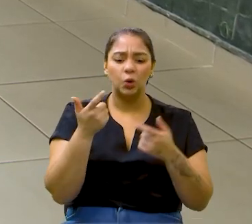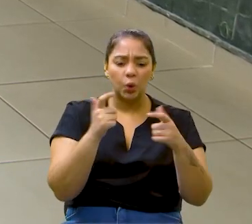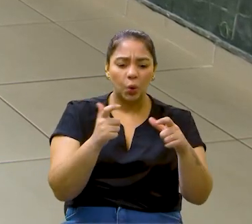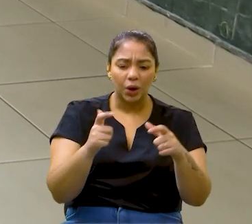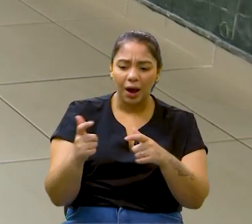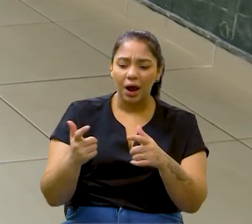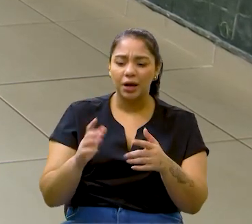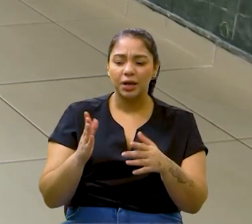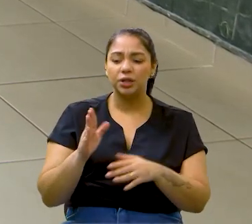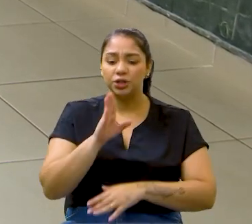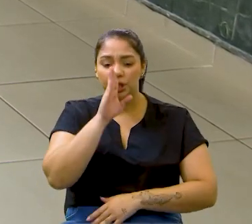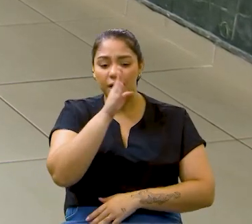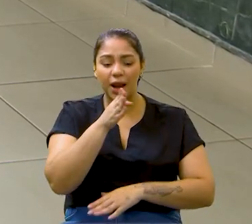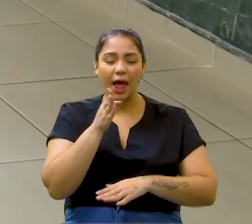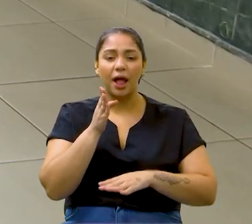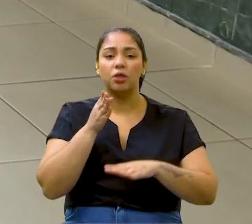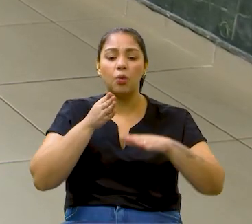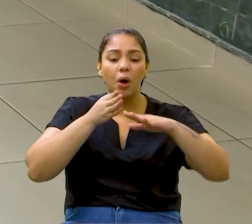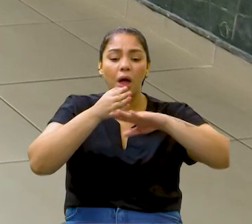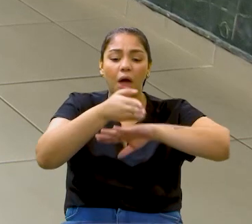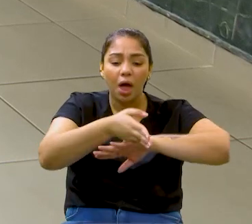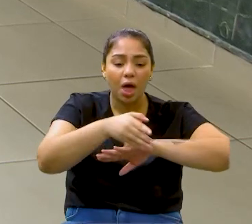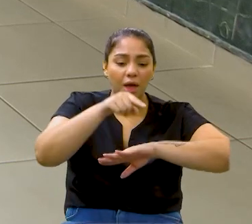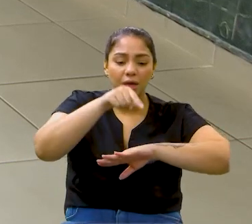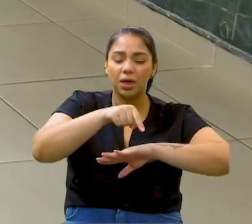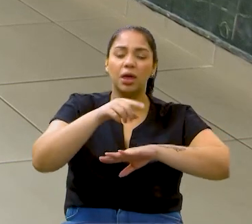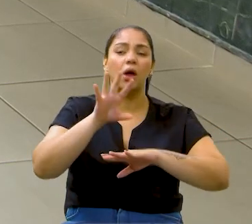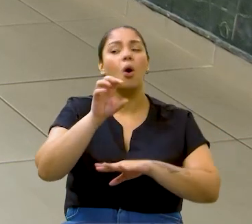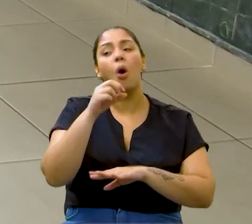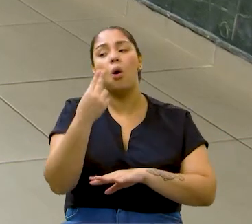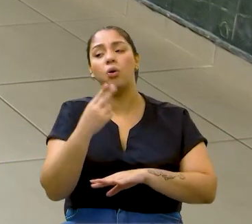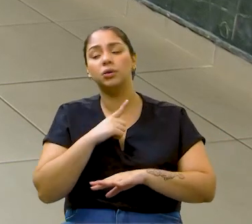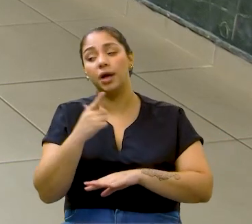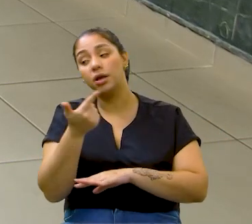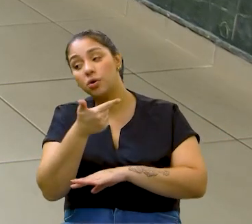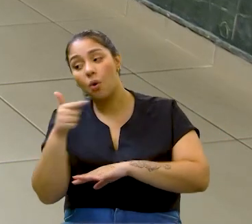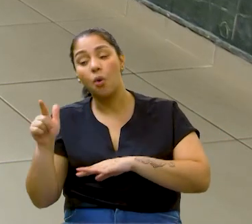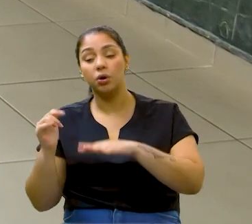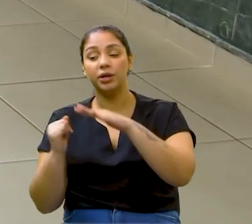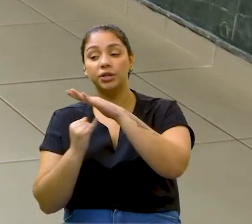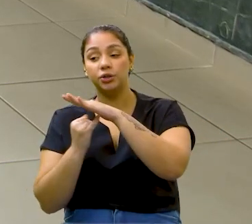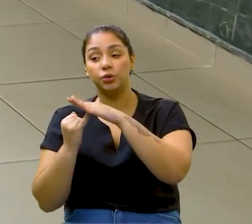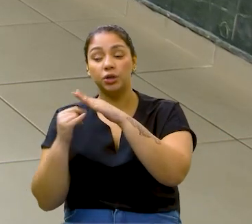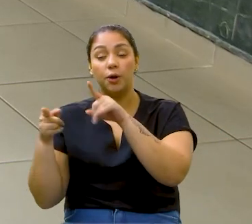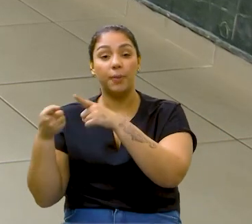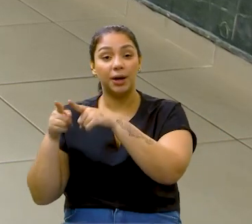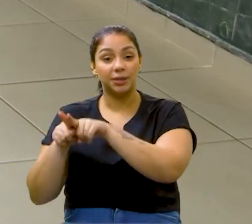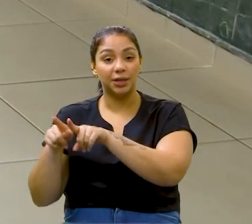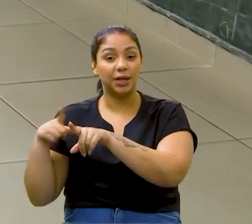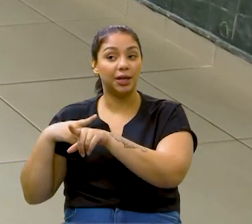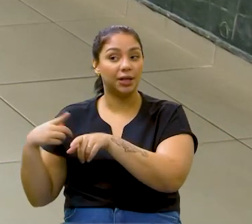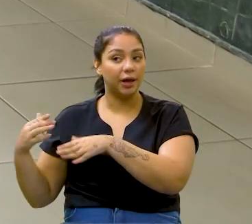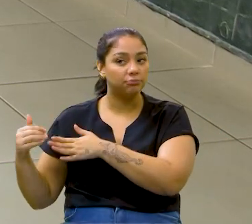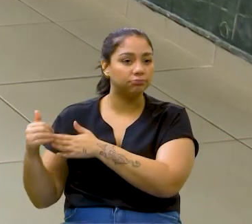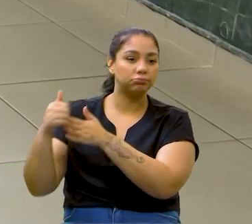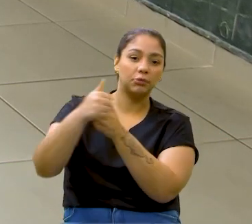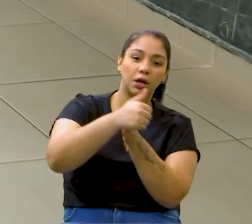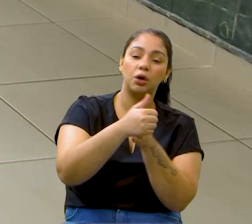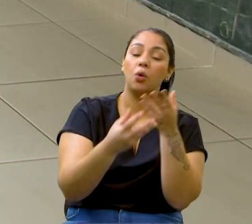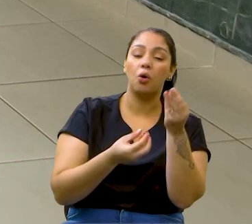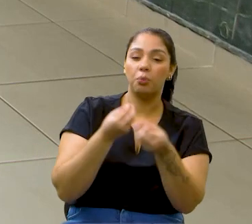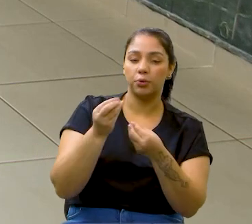como é que elas fazem? Elas vêm diretamente aqui? Elas são direcionadas de alguma entidade parceira